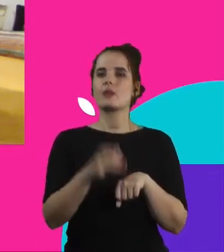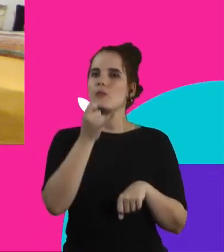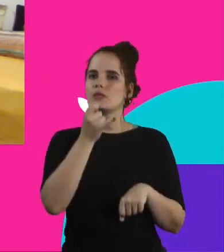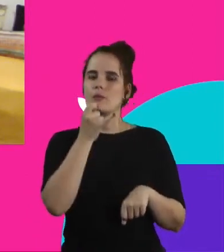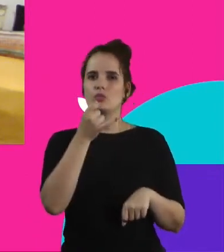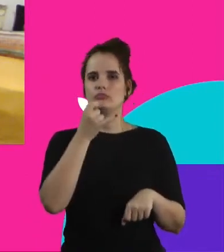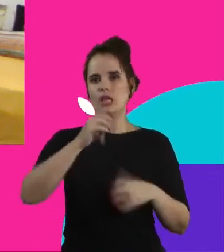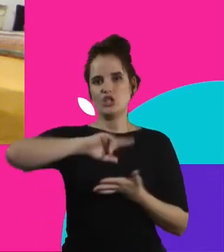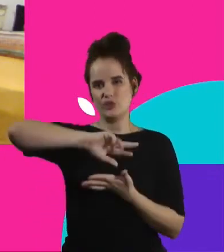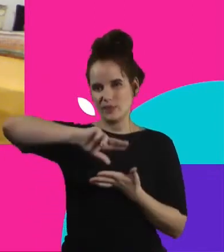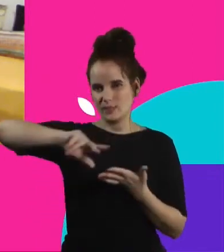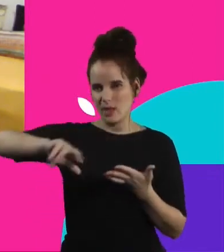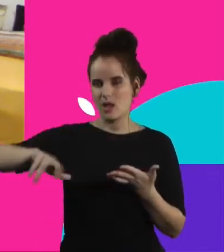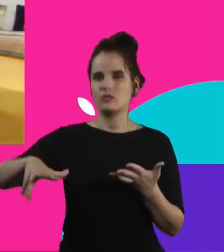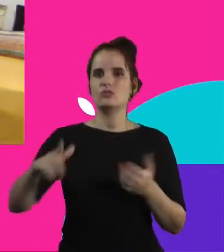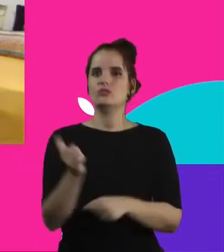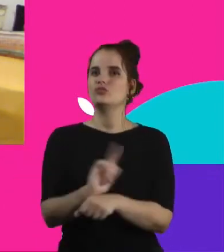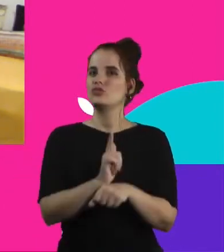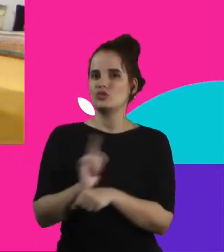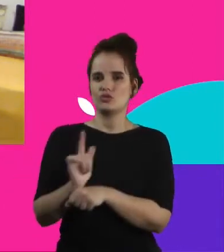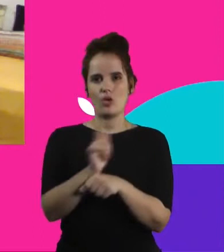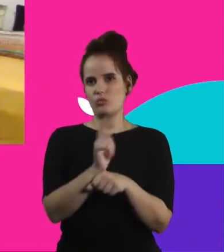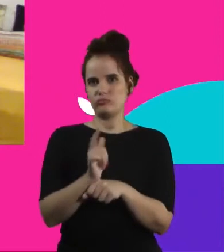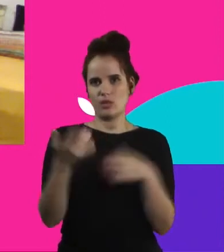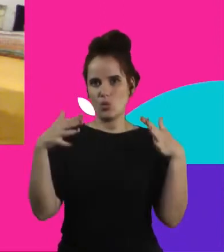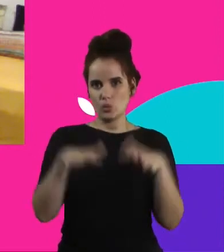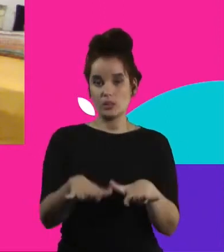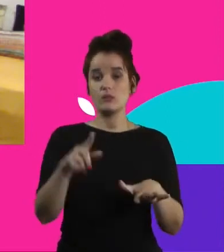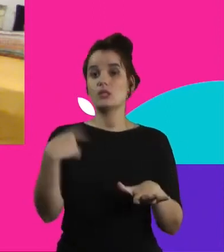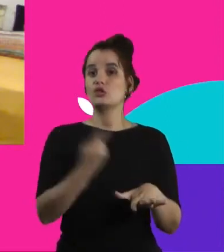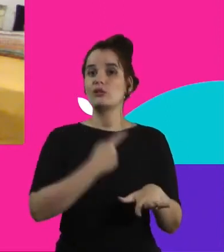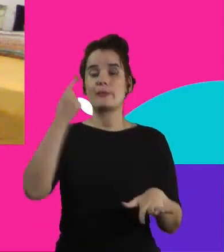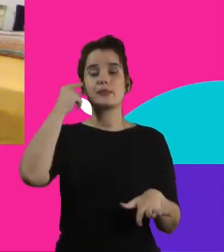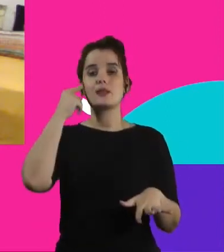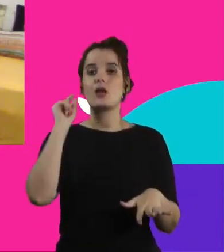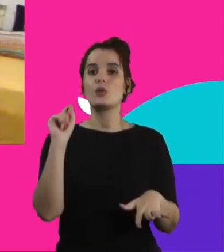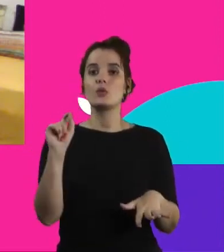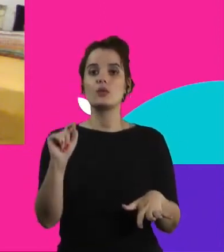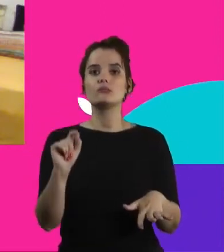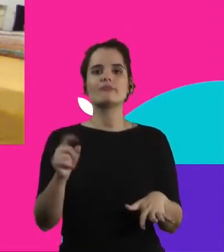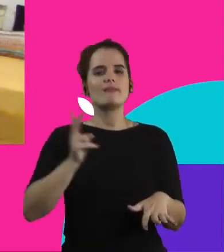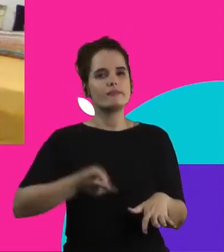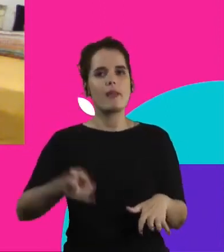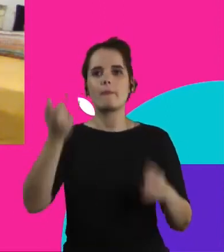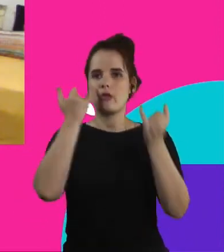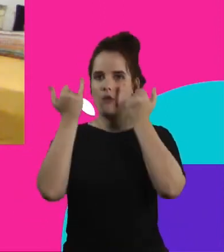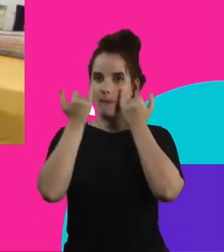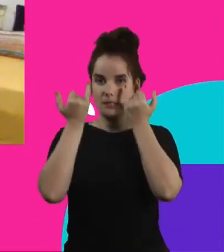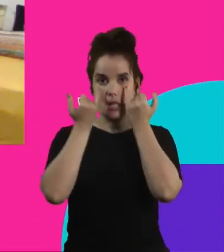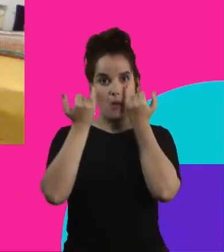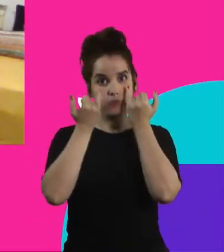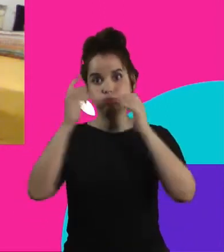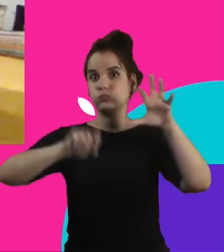gestão inclusiva precisa estar lá o tempo todo, e não como uma caixinha para a gente marcar, mas para a gente estar continuamente buscando informação, né?